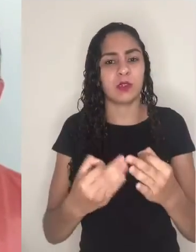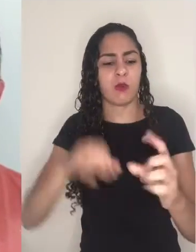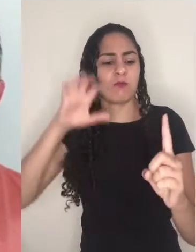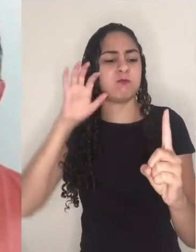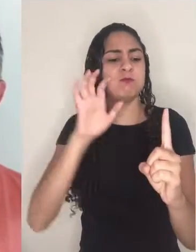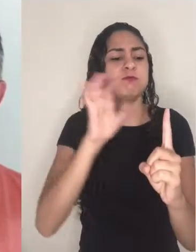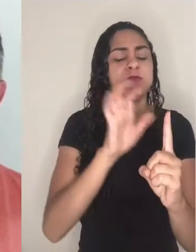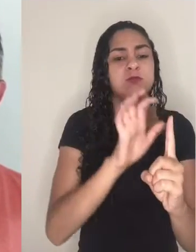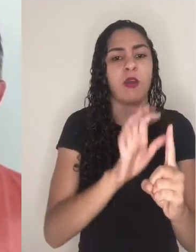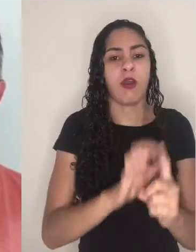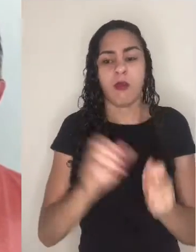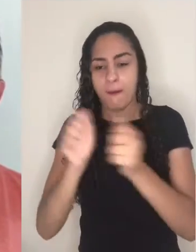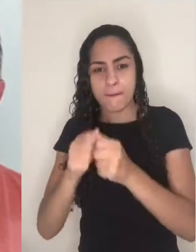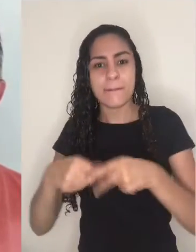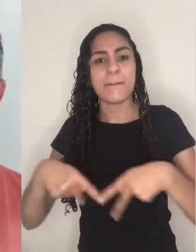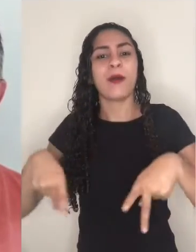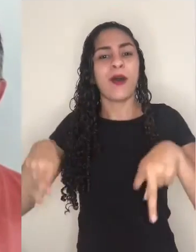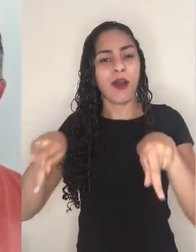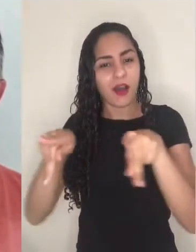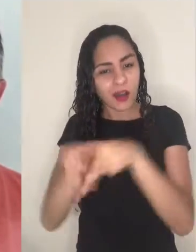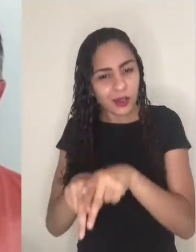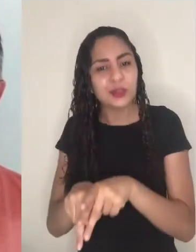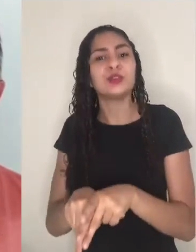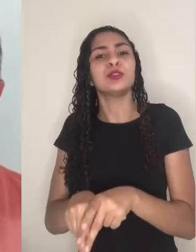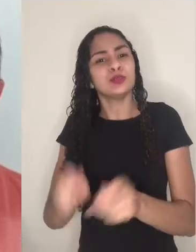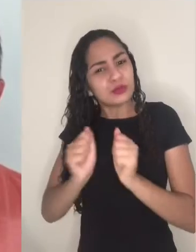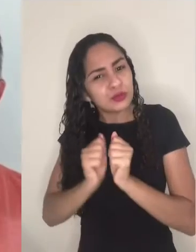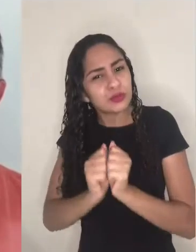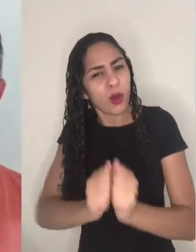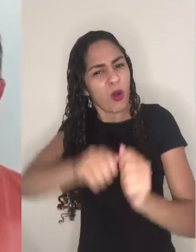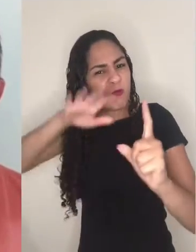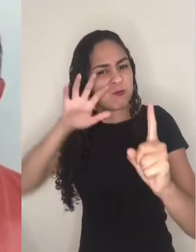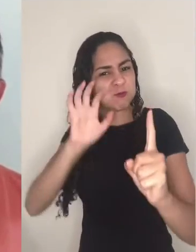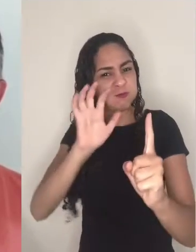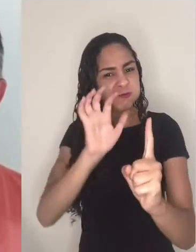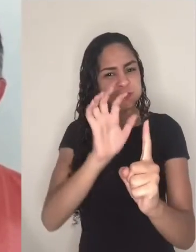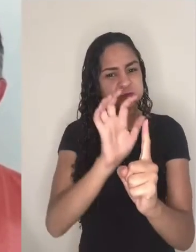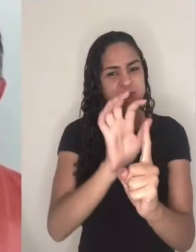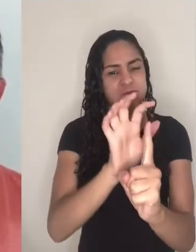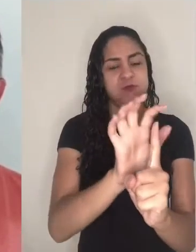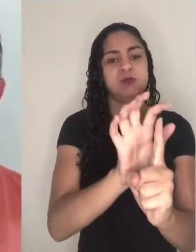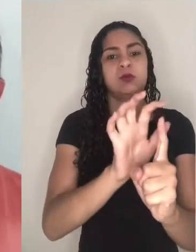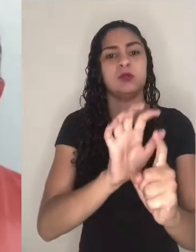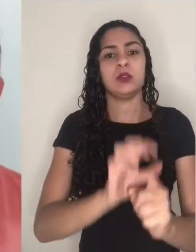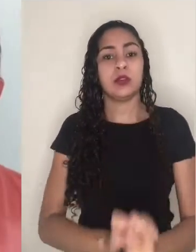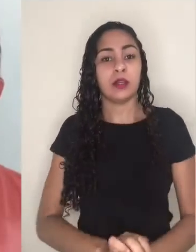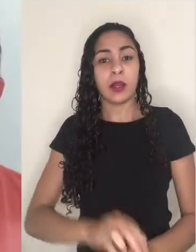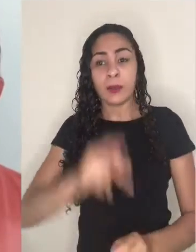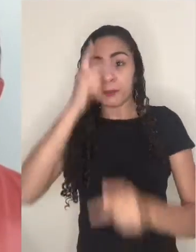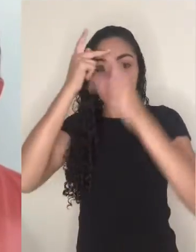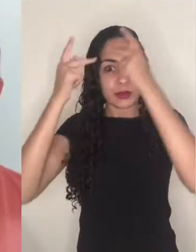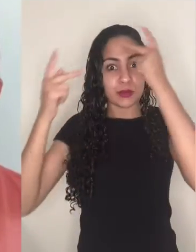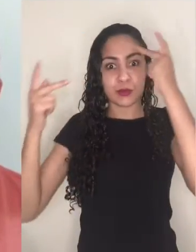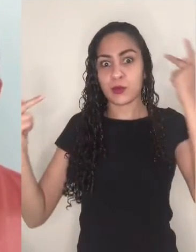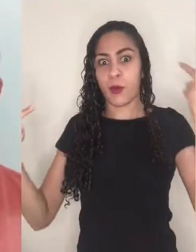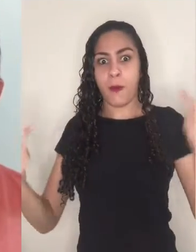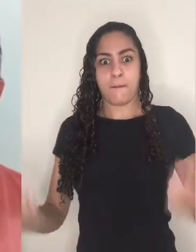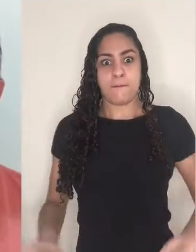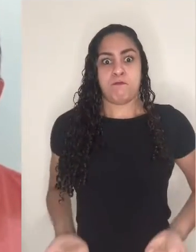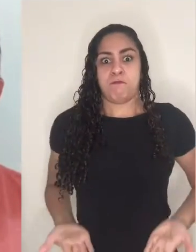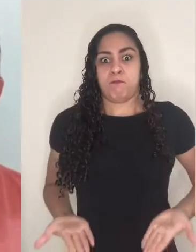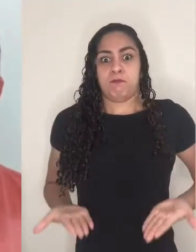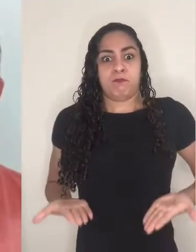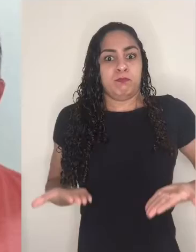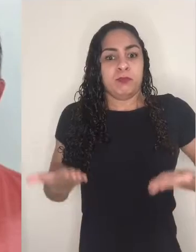Prosseguiram a induzir o povo a participar como eles, dos mais importantes aos mais humildes, a